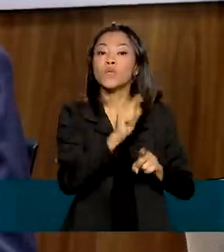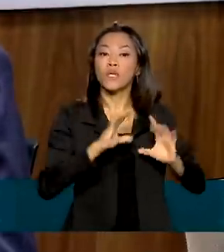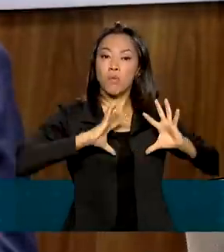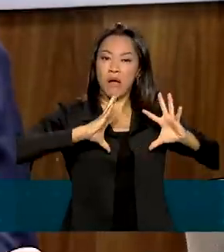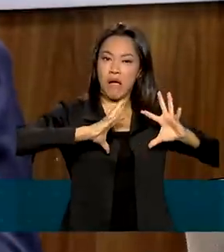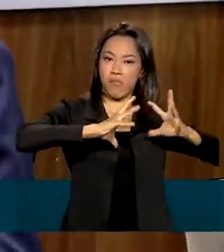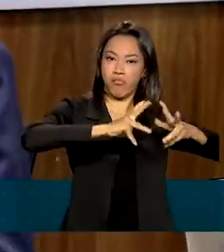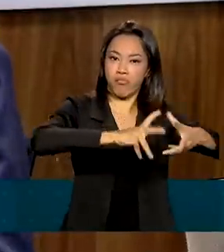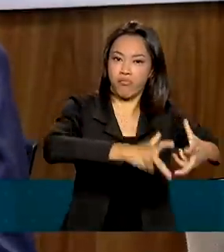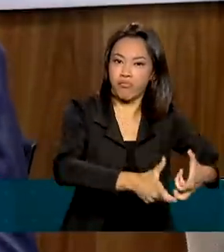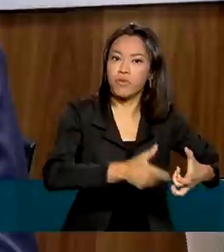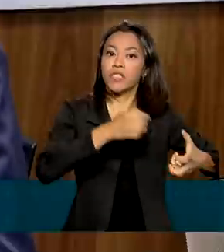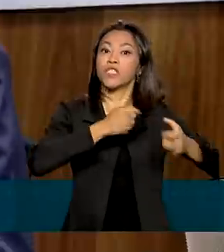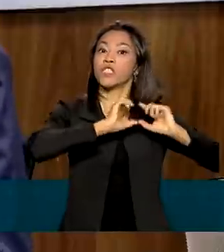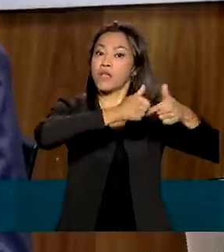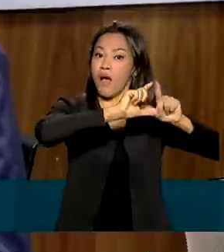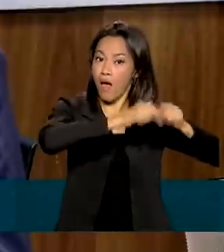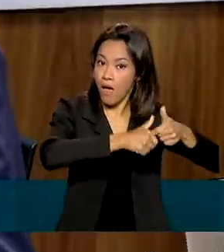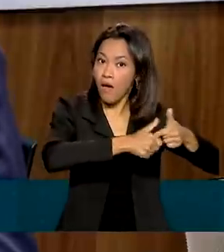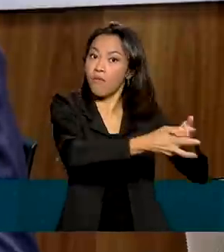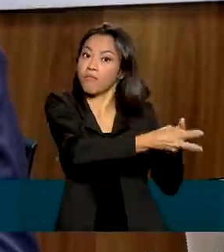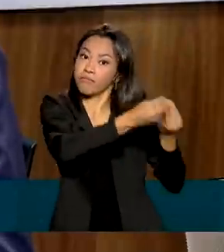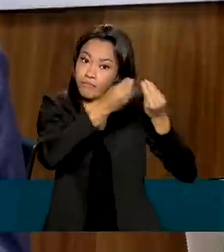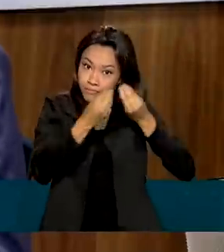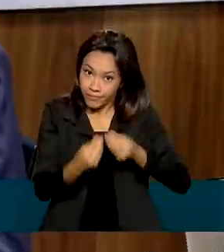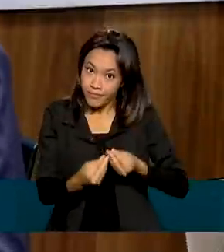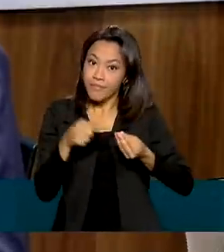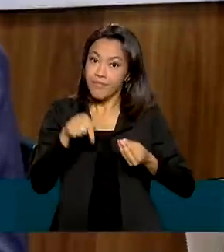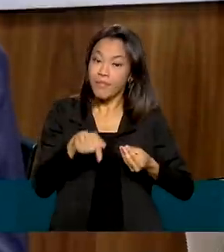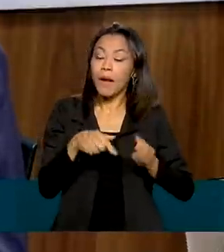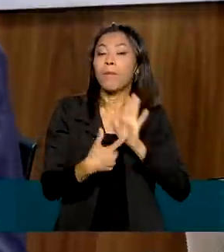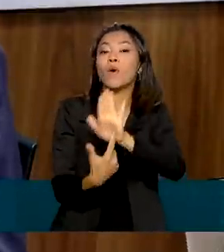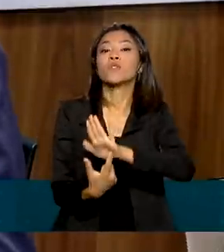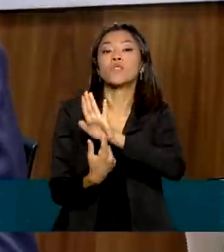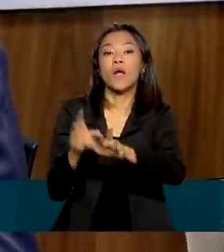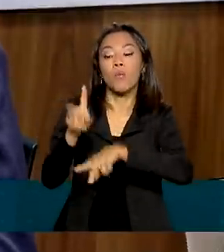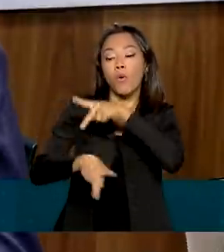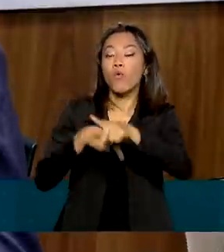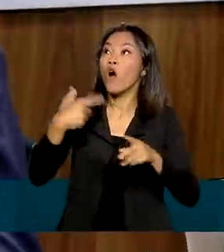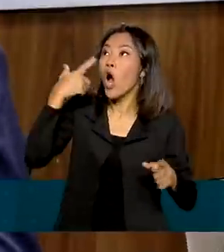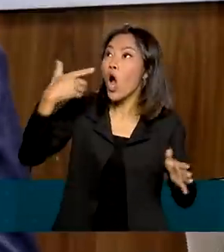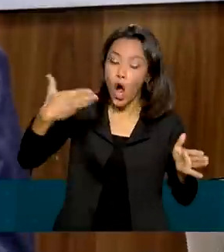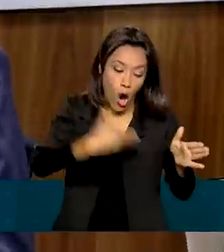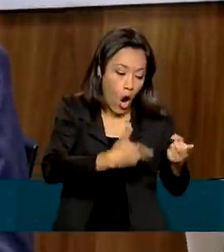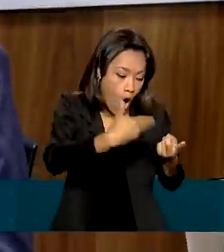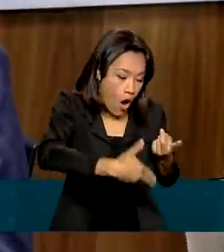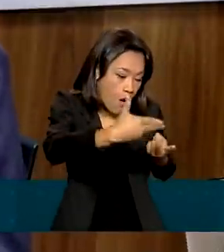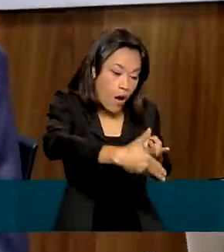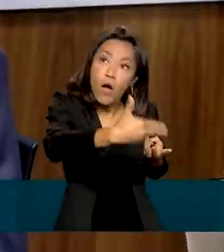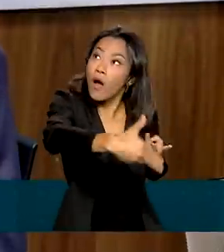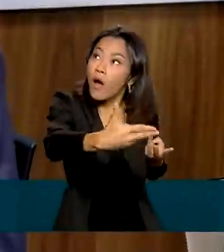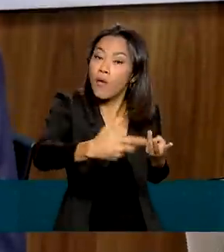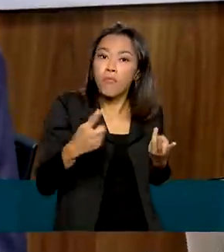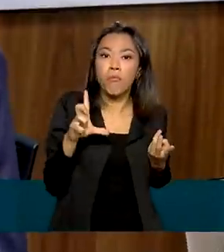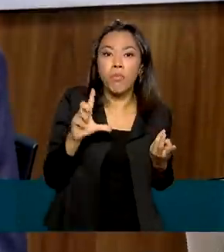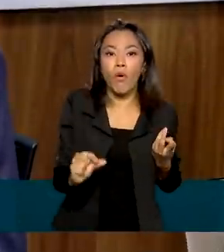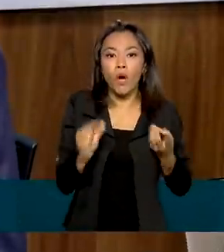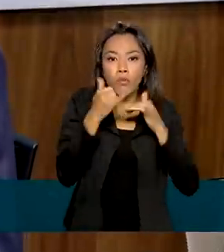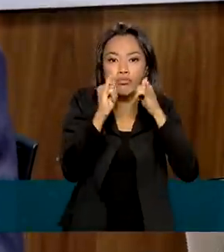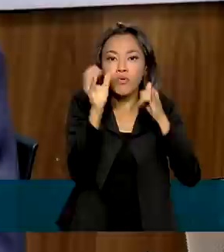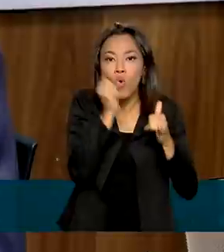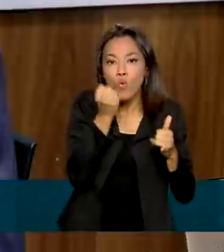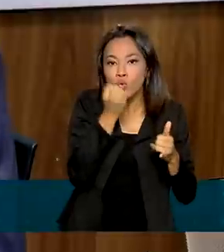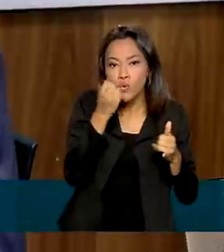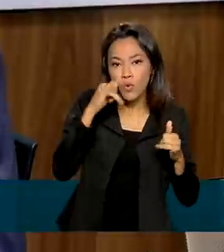mostrando para o povo lá do semiárido né É umas máquinas bastante grandes que gastam pouca energia